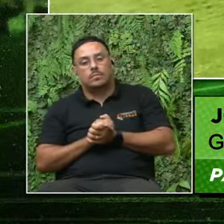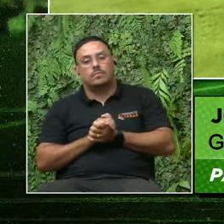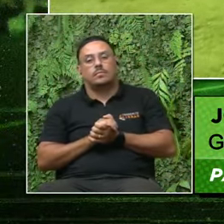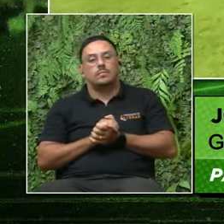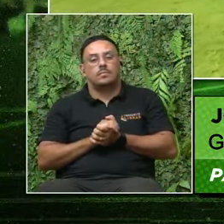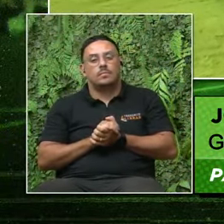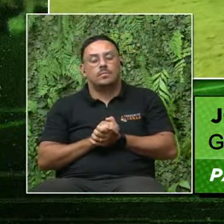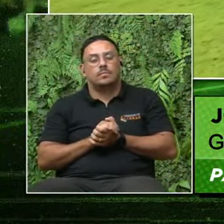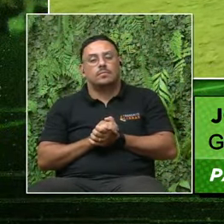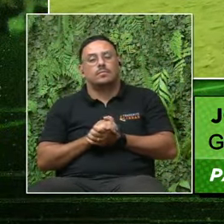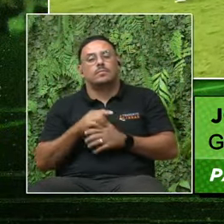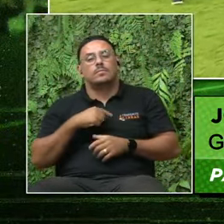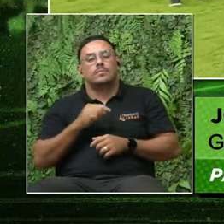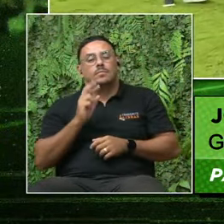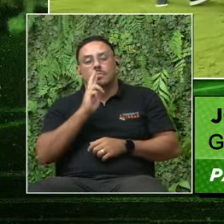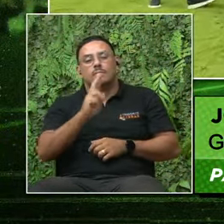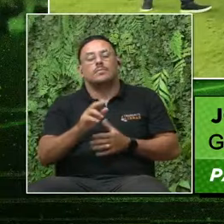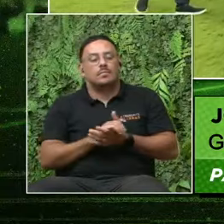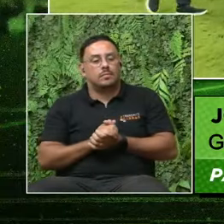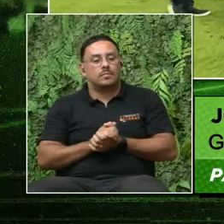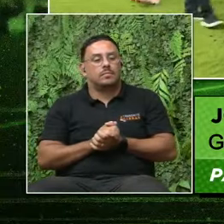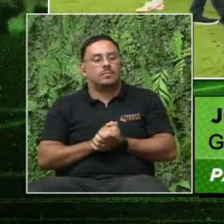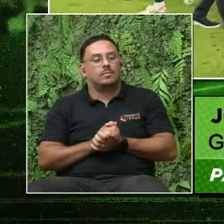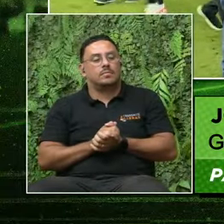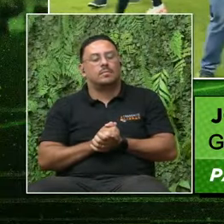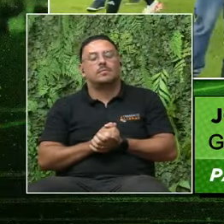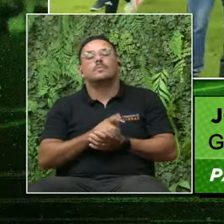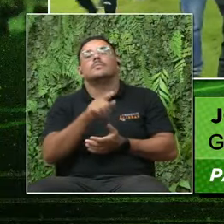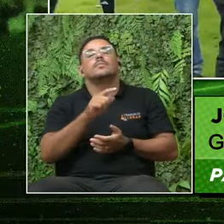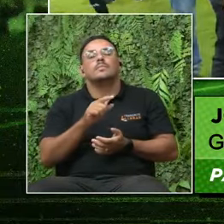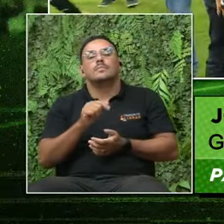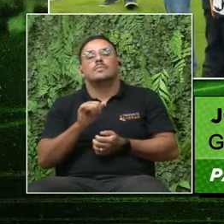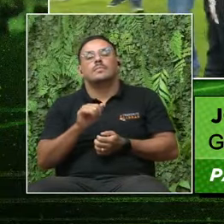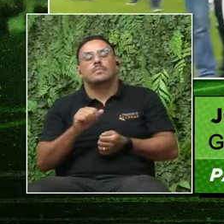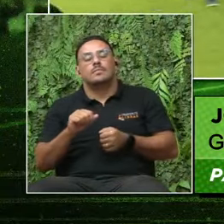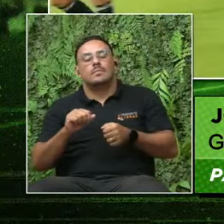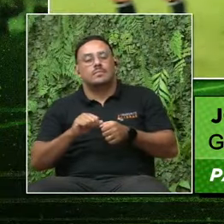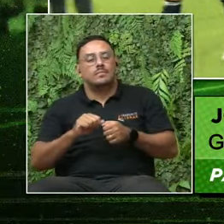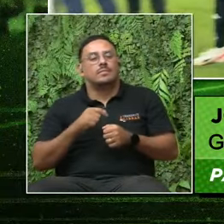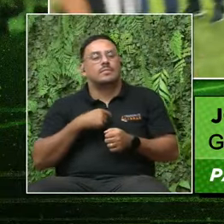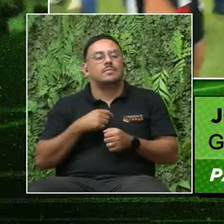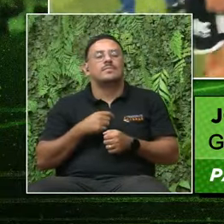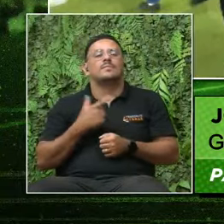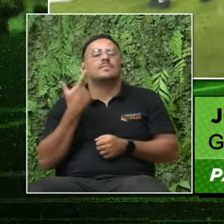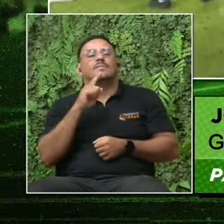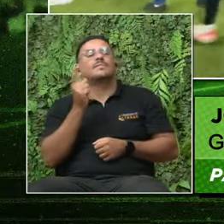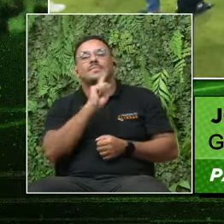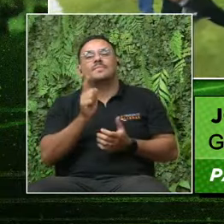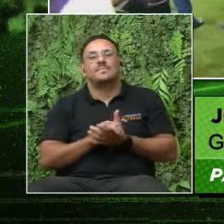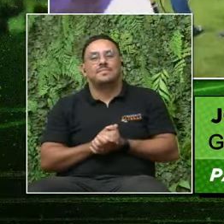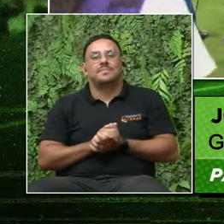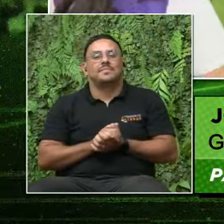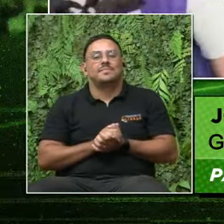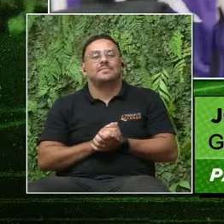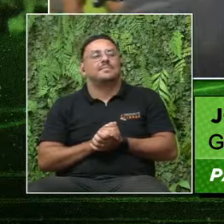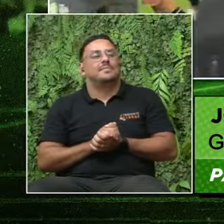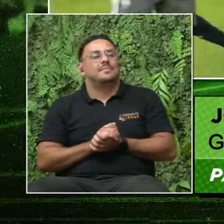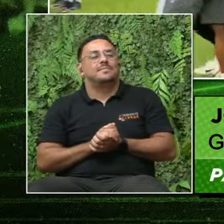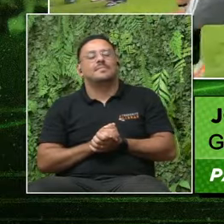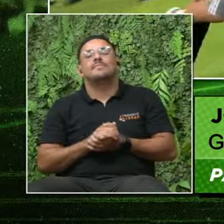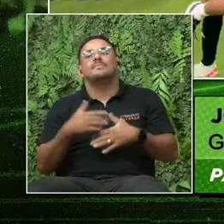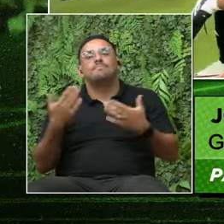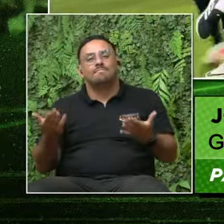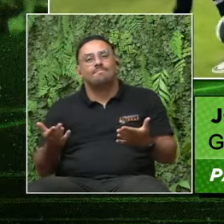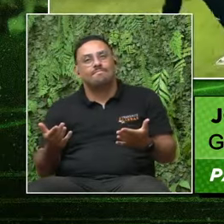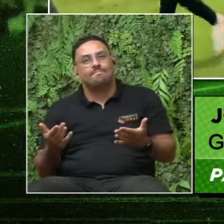ele jogar para mim essa responsa cara vai ficar chateado rapaz não tenho muita intimidade Não mas